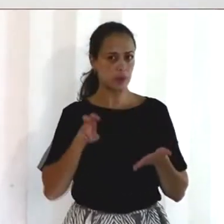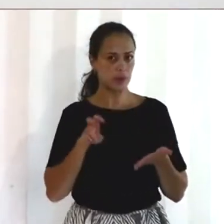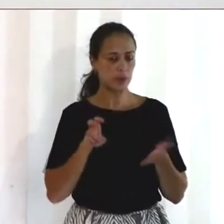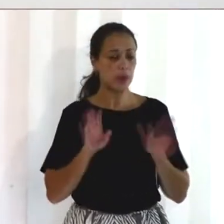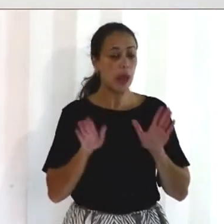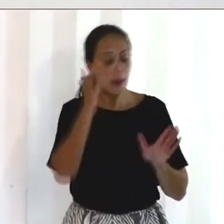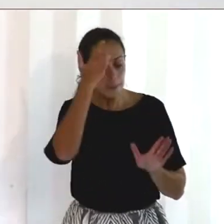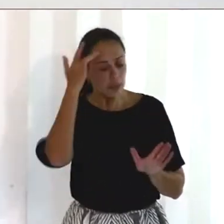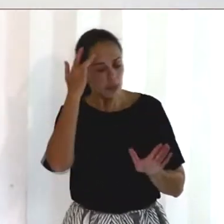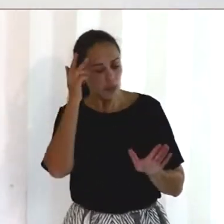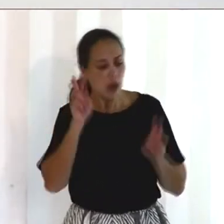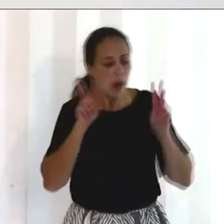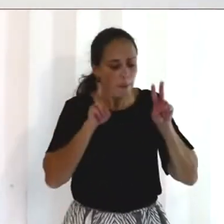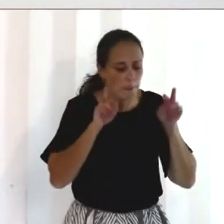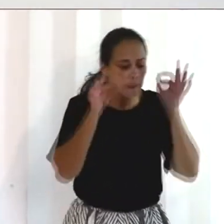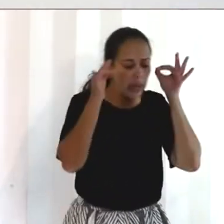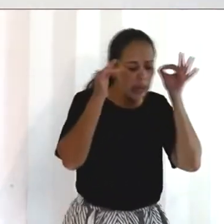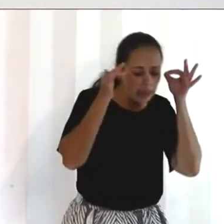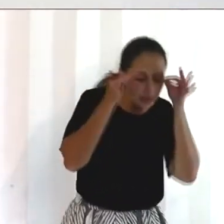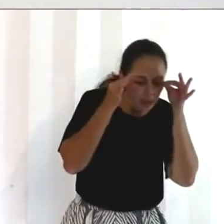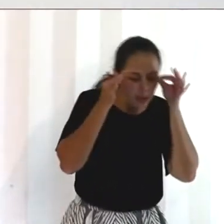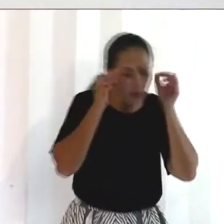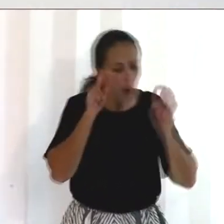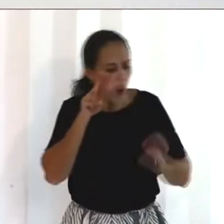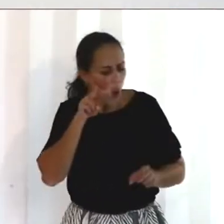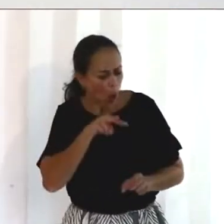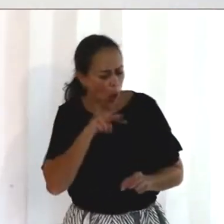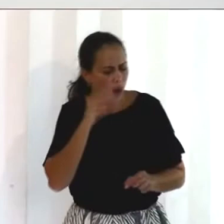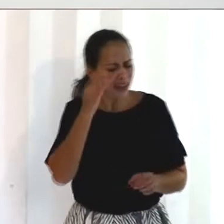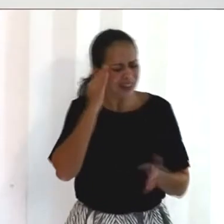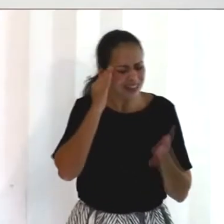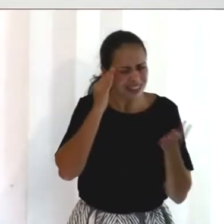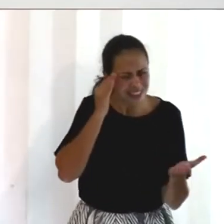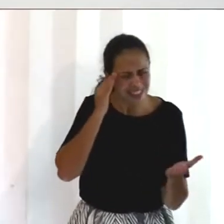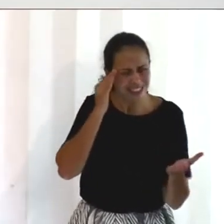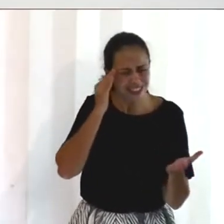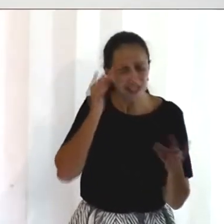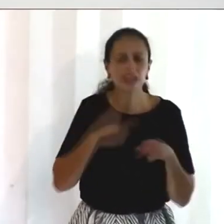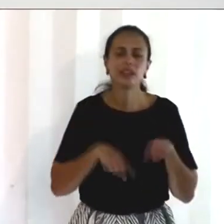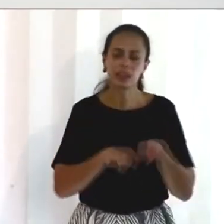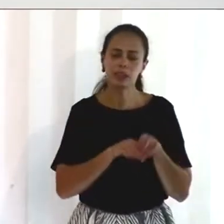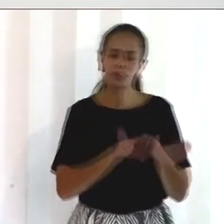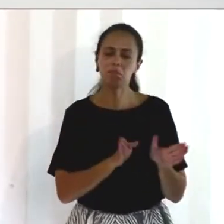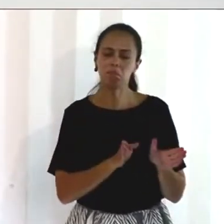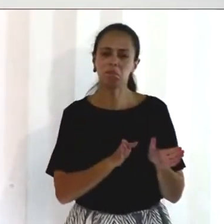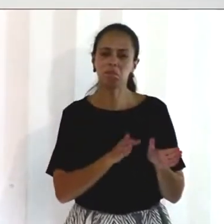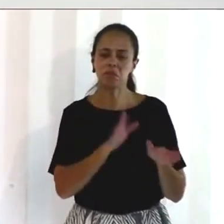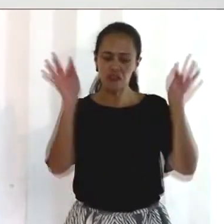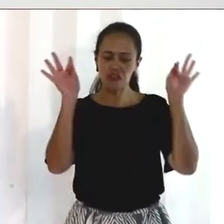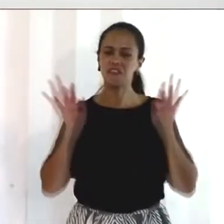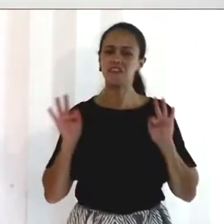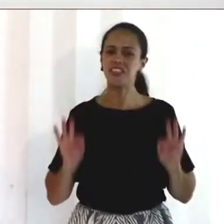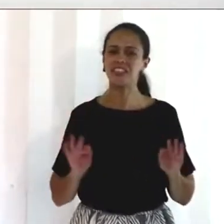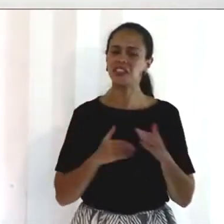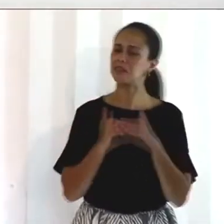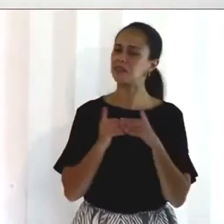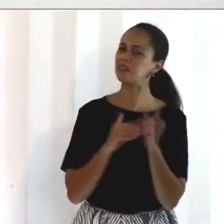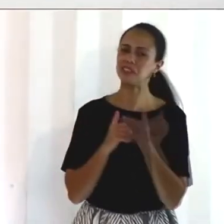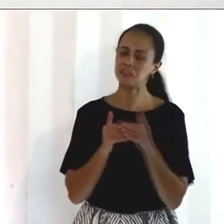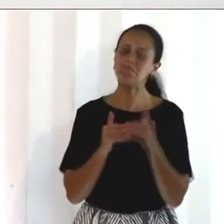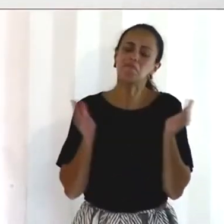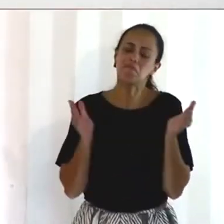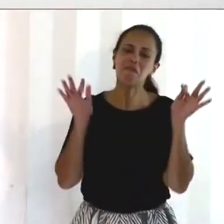não sendo ouvinte negligente, mas operoso praticante, esse será bem-aventurado no que